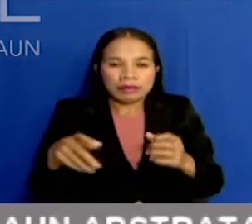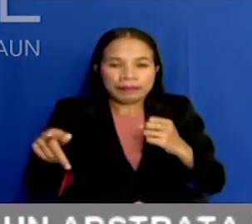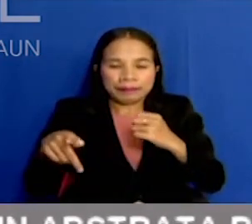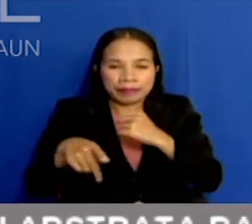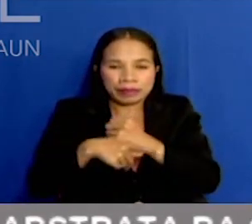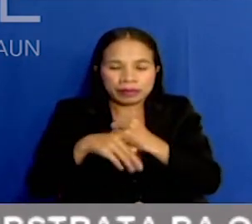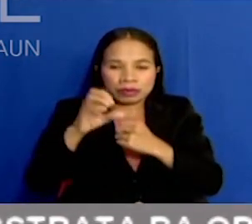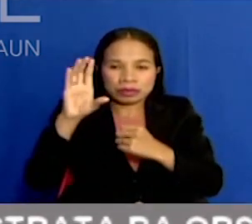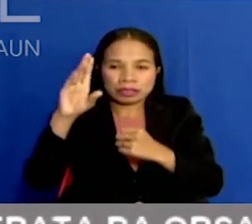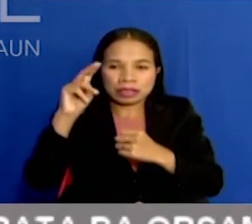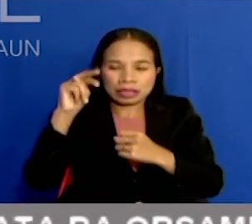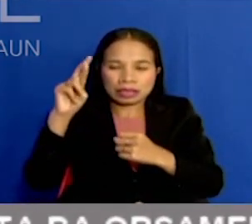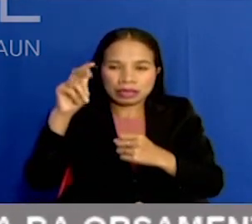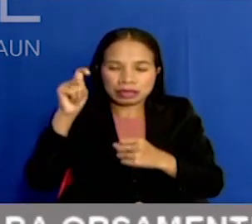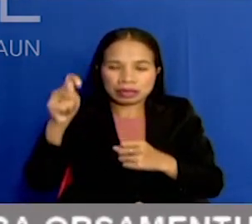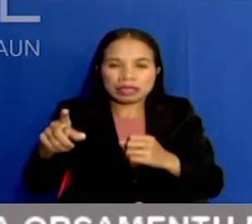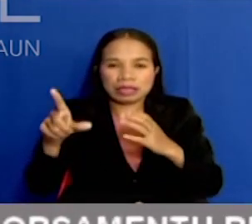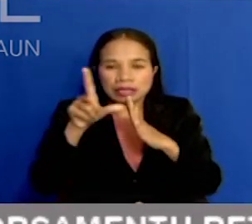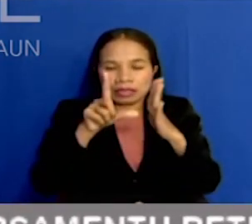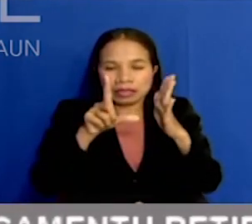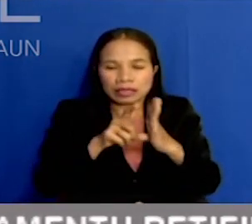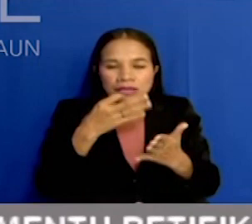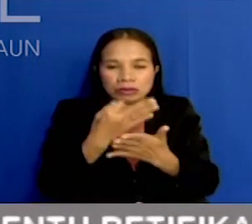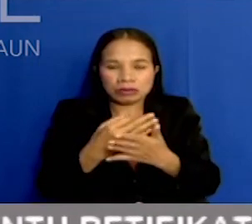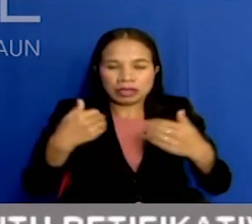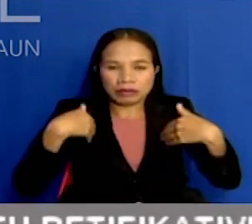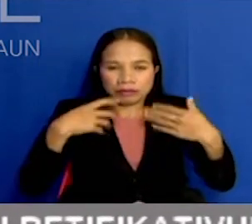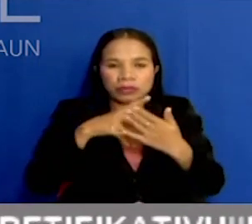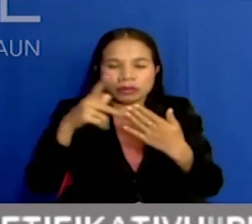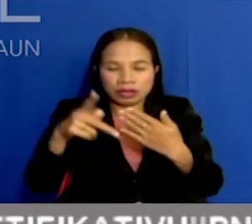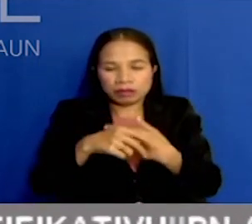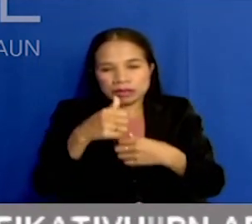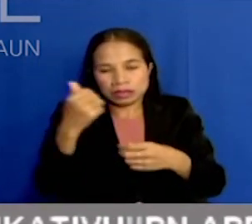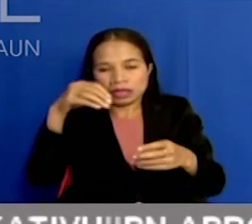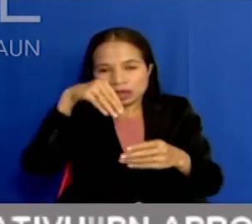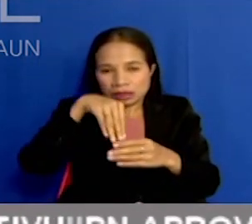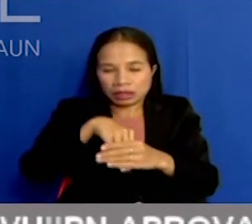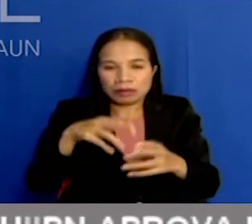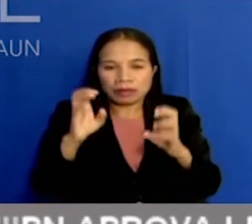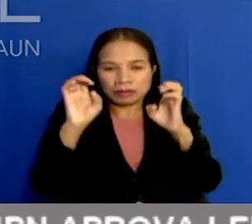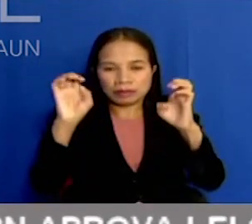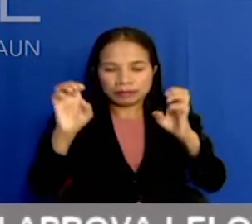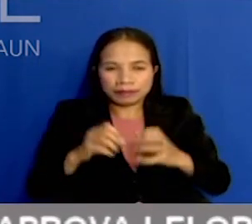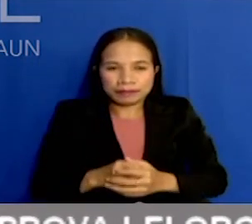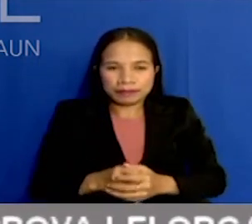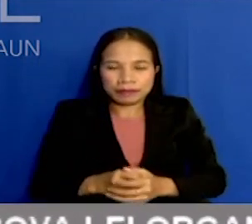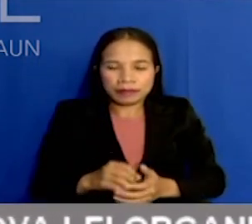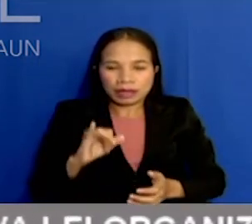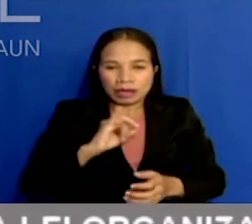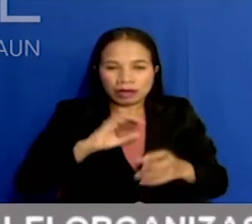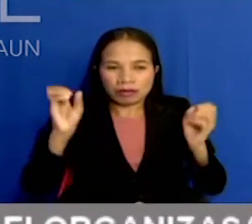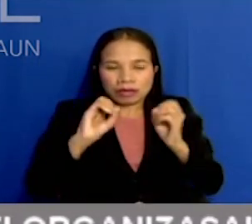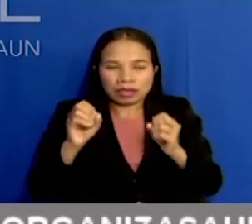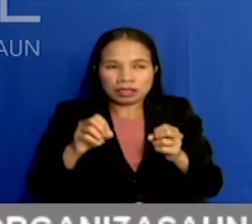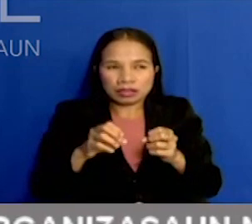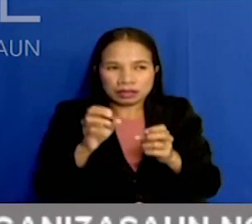nota katak lei orçamento retificativo ne iha programa balung la tamba kategoria urgência. Hau concorda katak ne tem que halo,